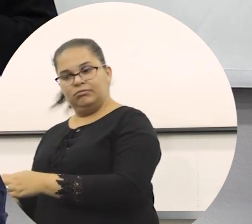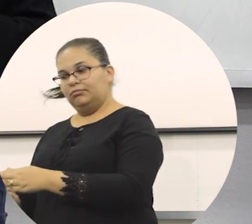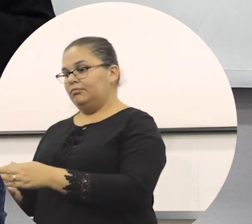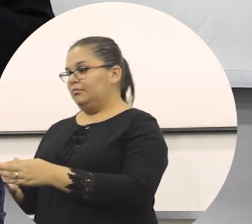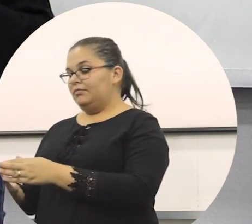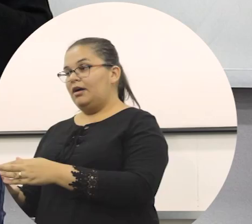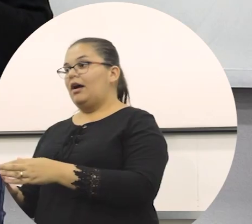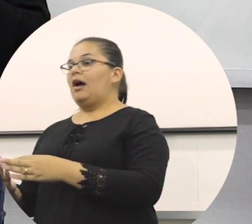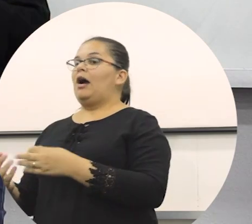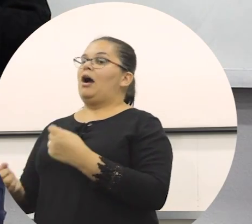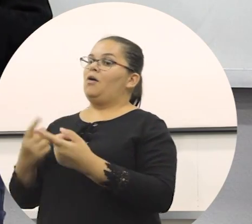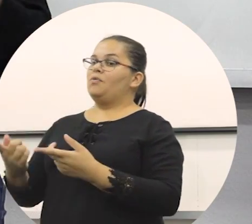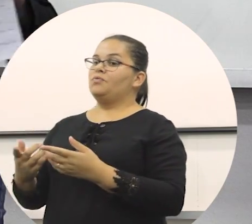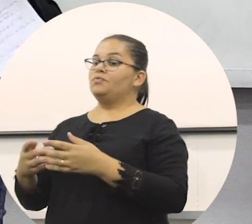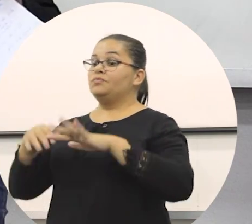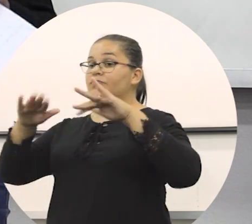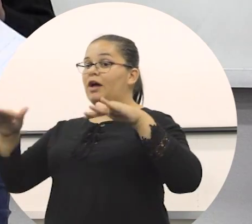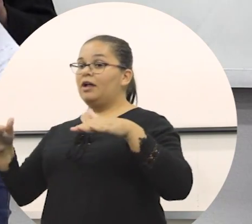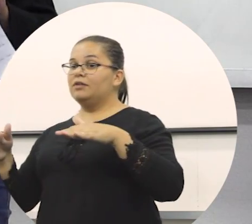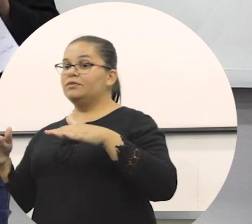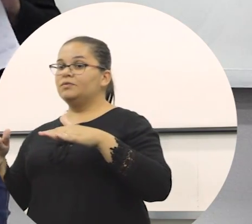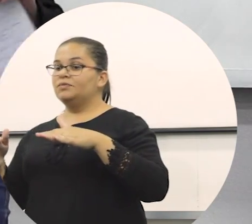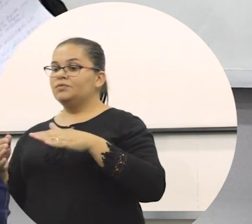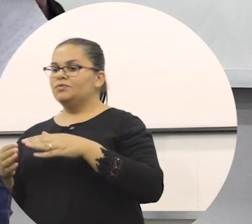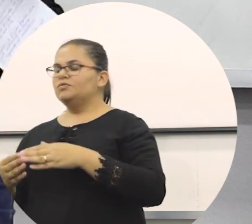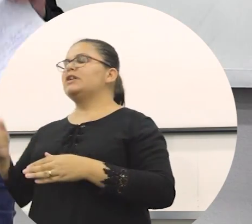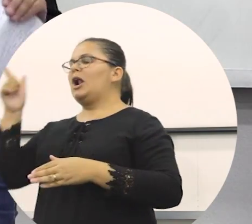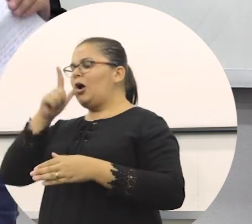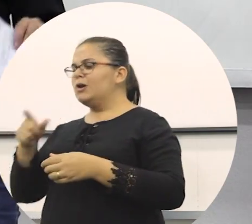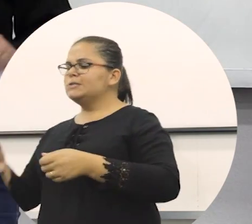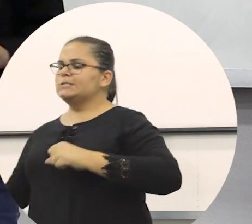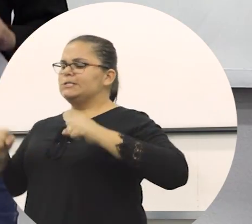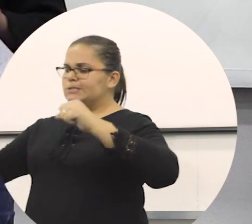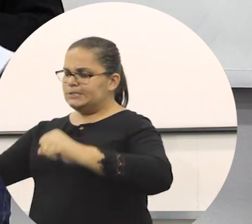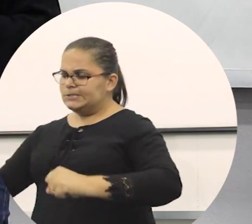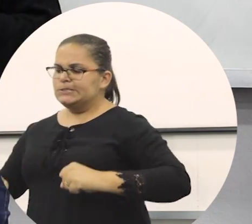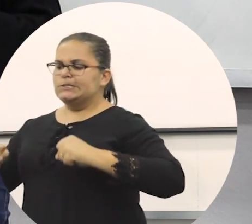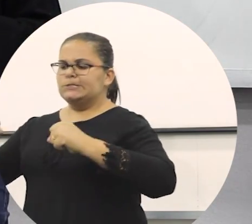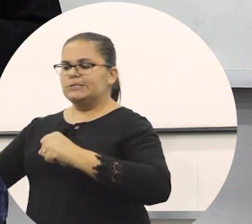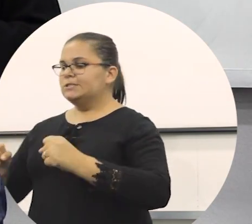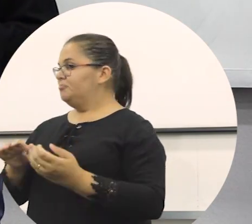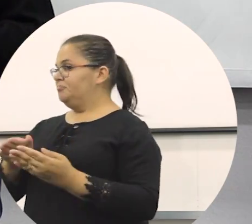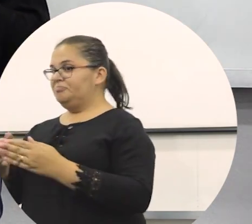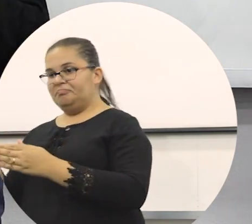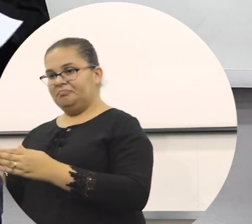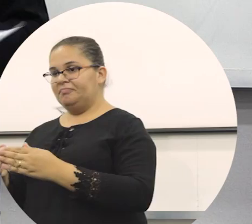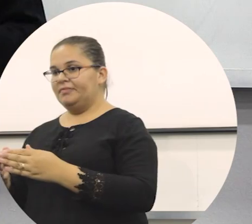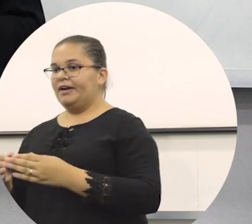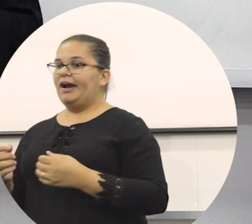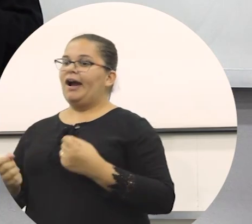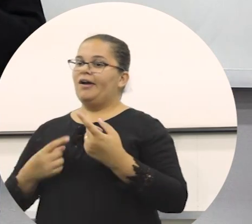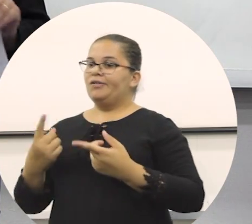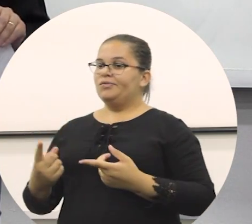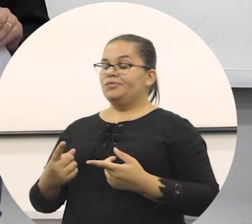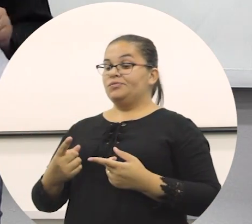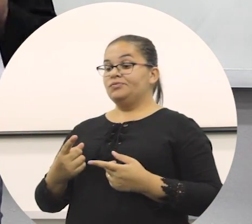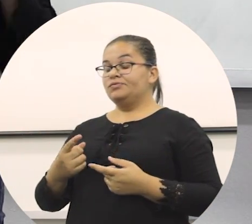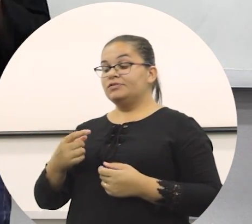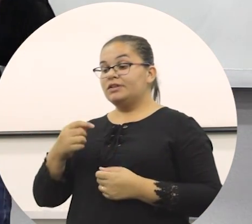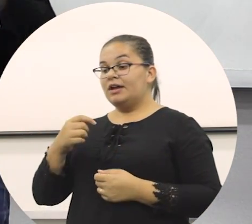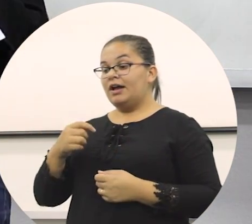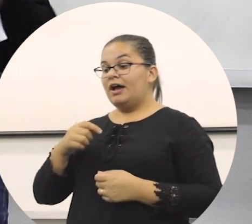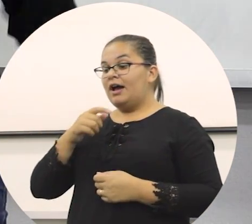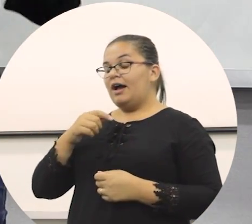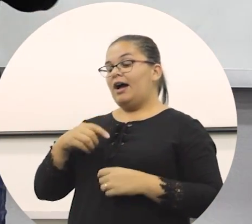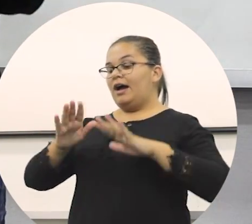teve aluno que a canoa não virou porque ele era forte, ele conseguia remar. Teve aluno que não quis a canoa porque não gosta de água, que